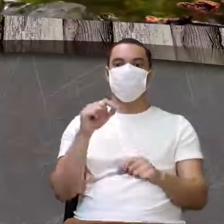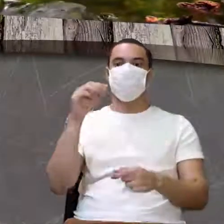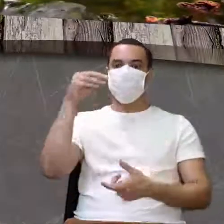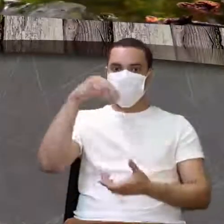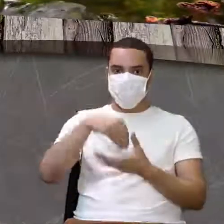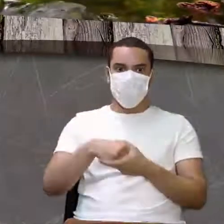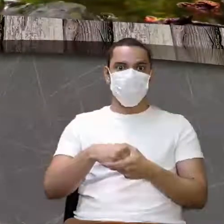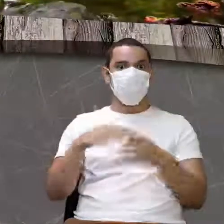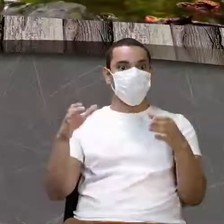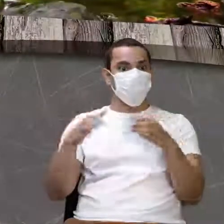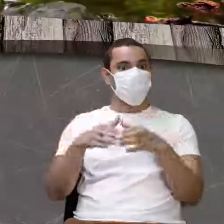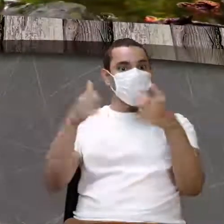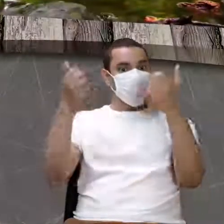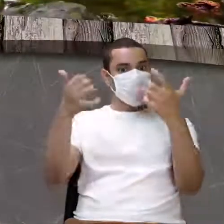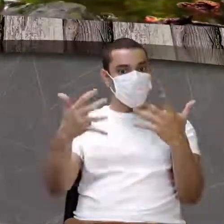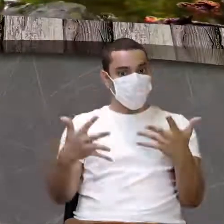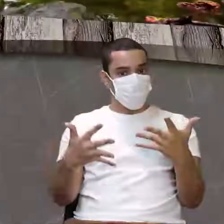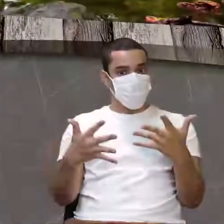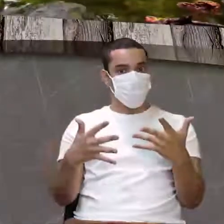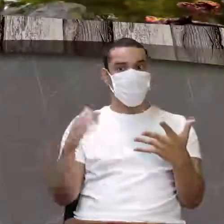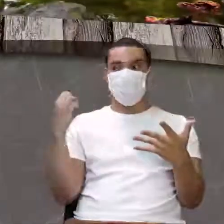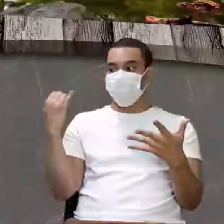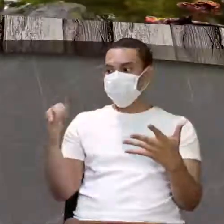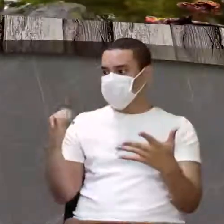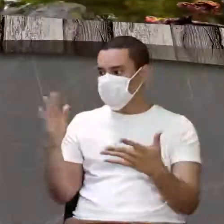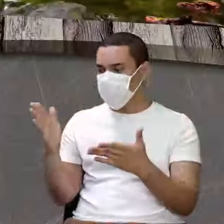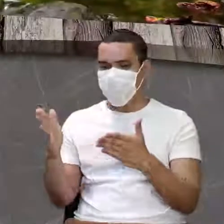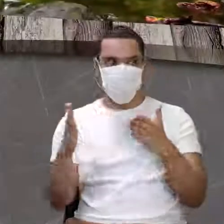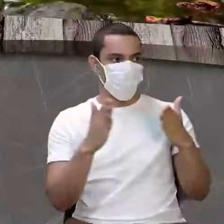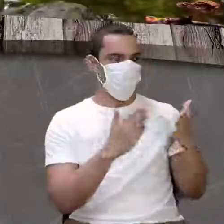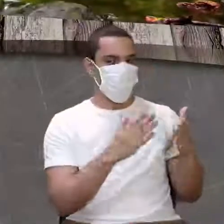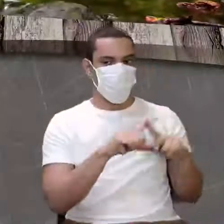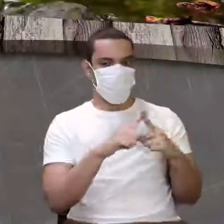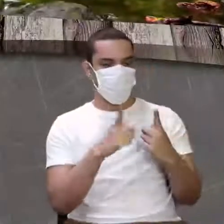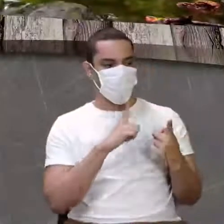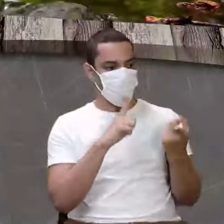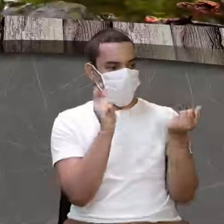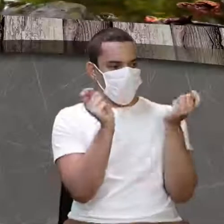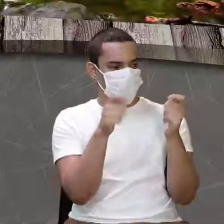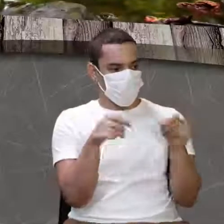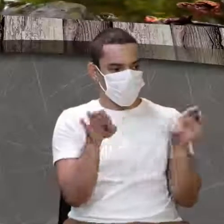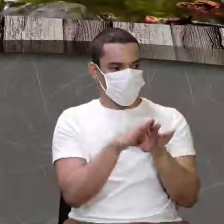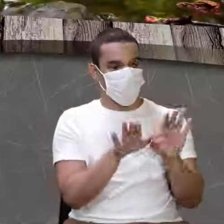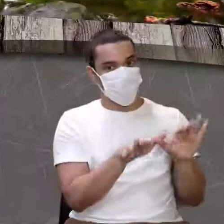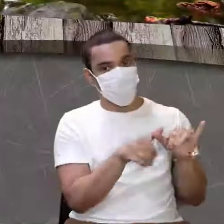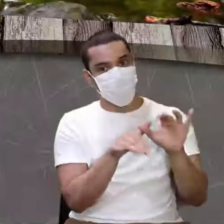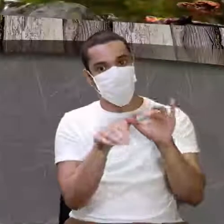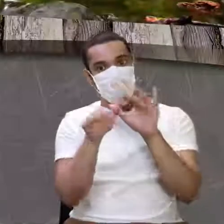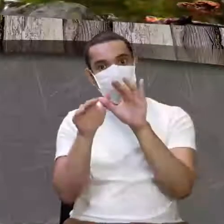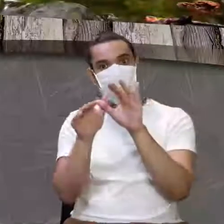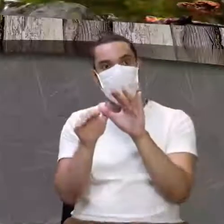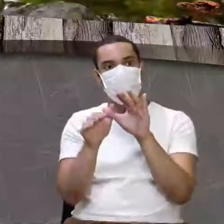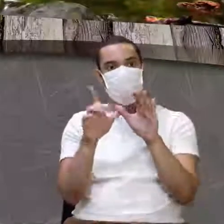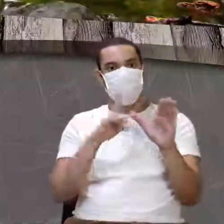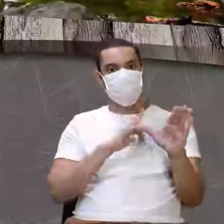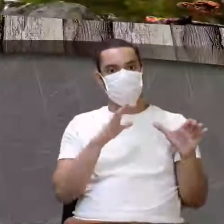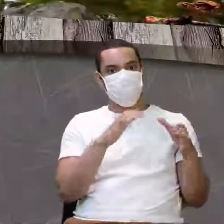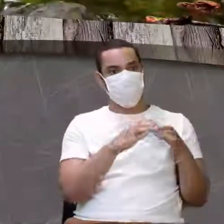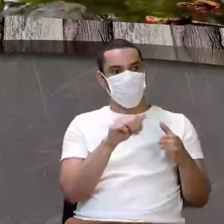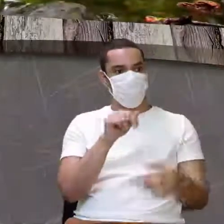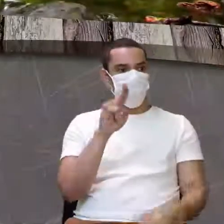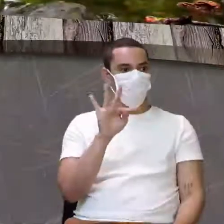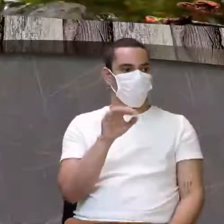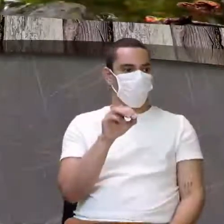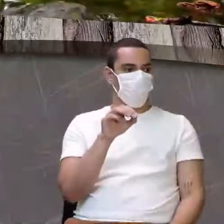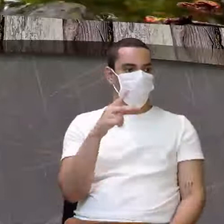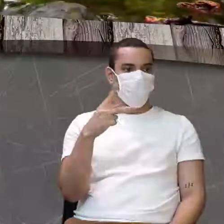sinapomorfias. Quando a gente vai e frisa a capacidade dele de voo, aí você tem uma